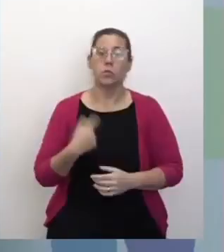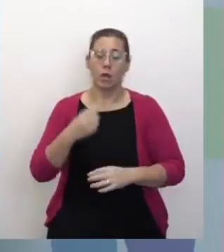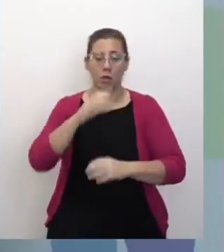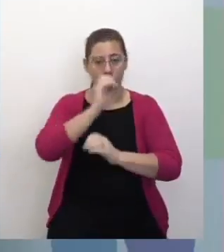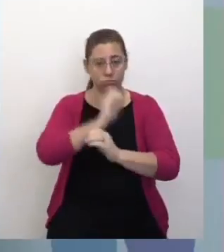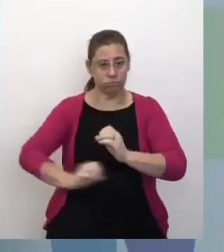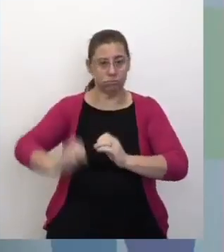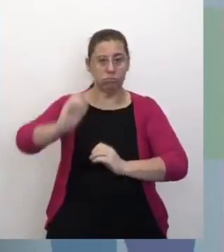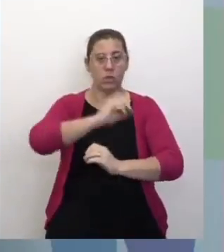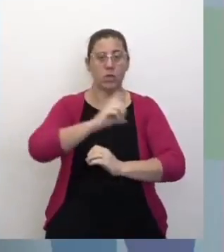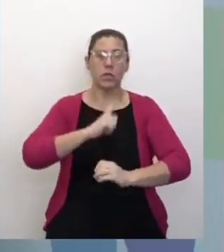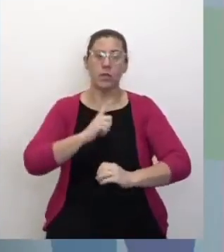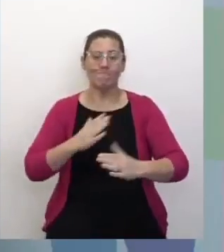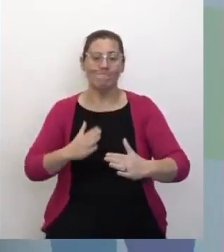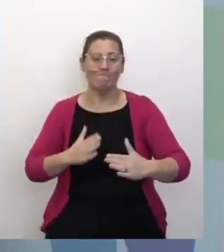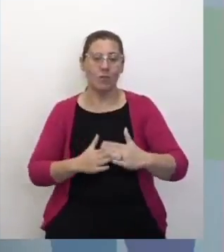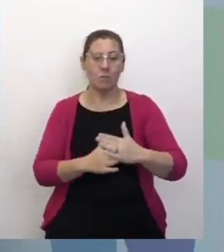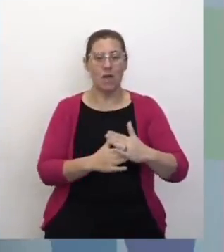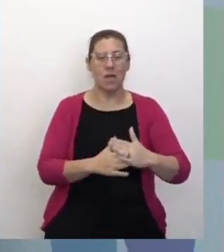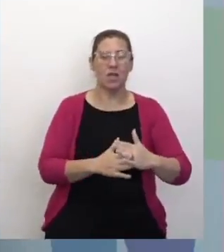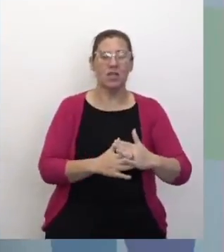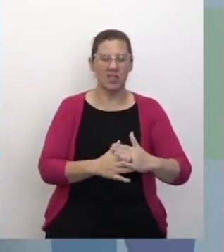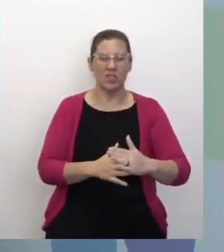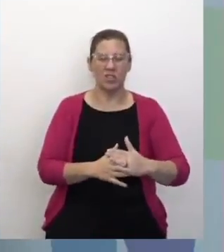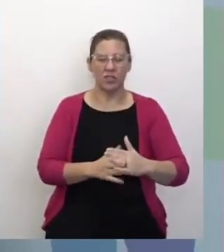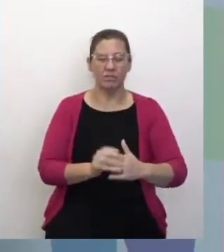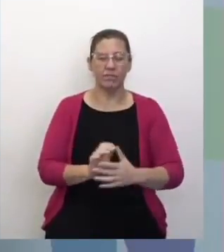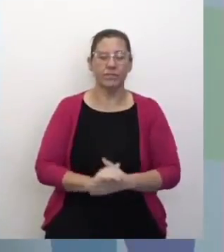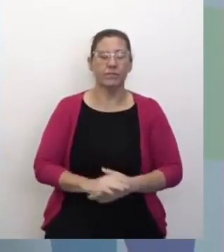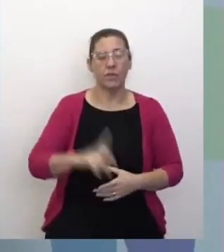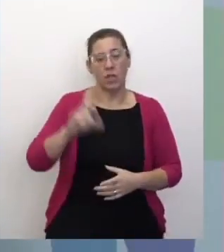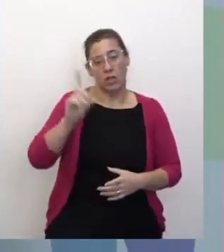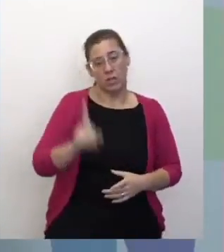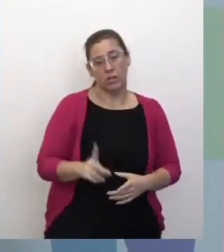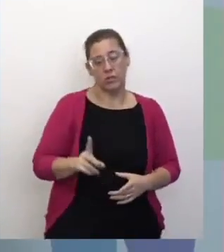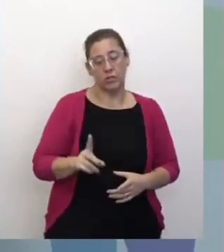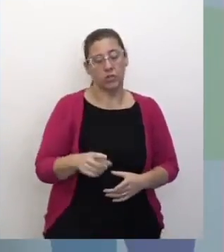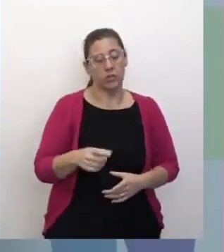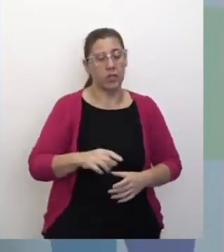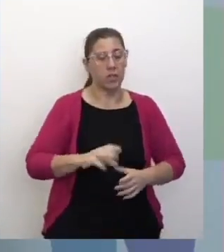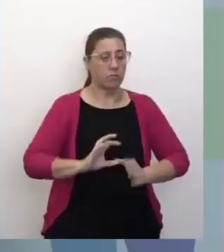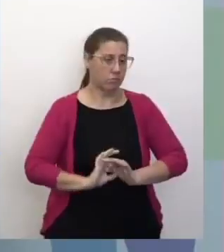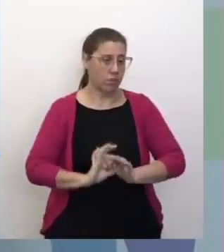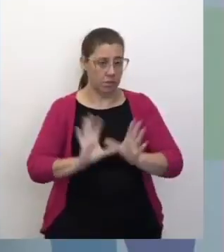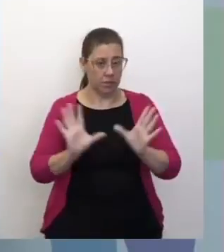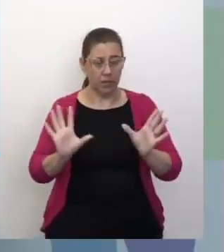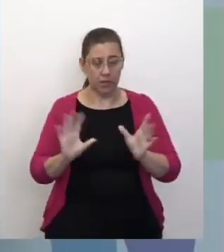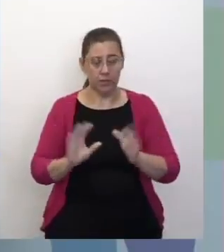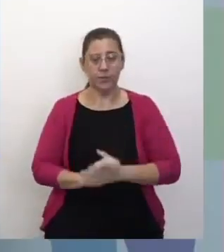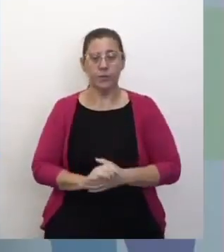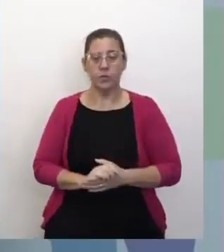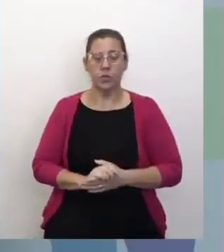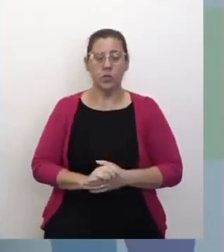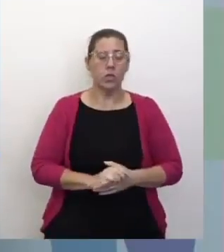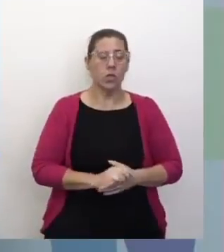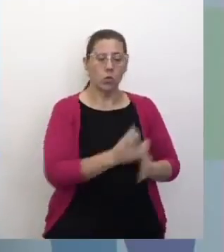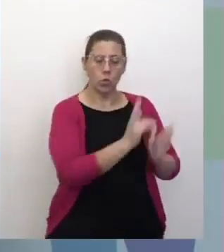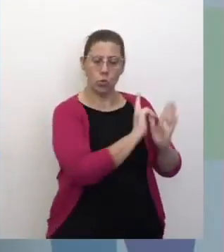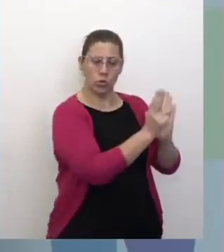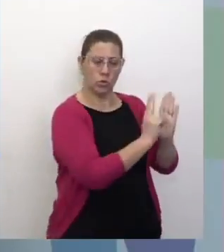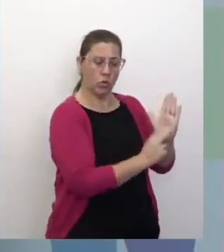temos limitações de direitos autorais e estamos falando de escritores do século XX,